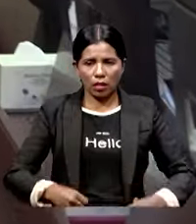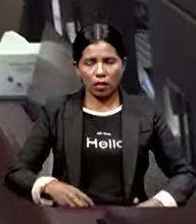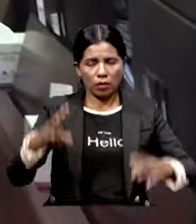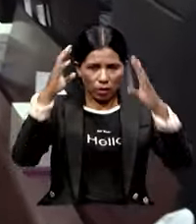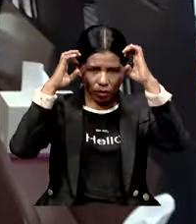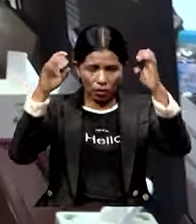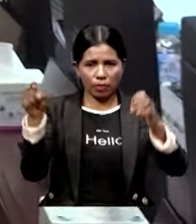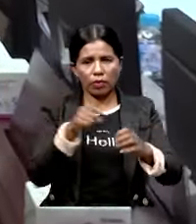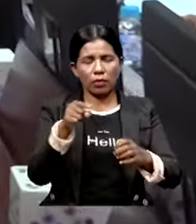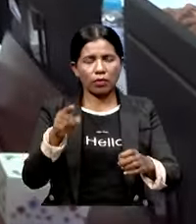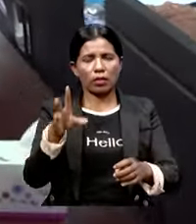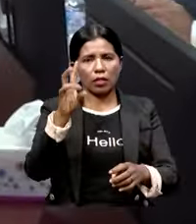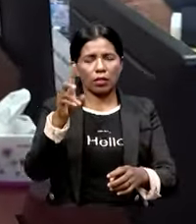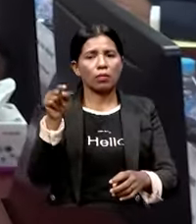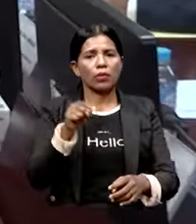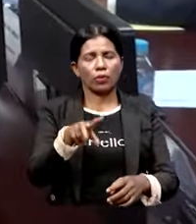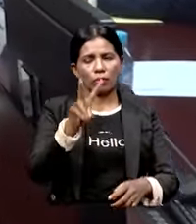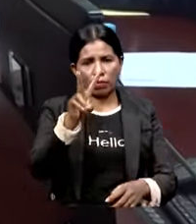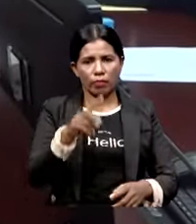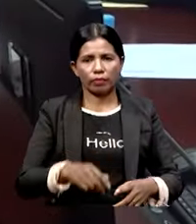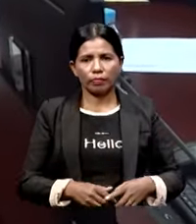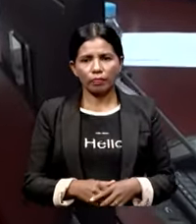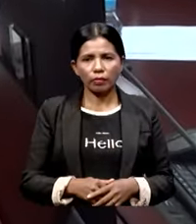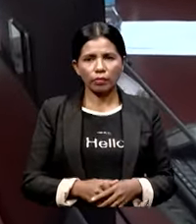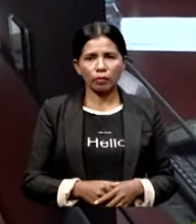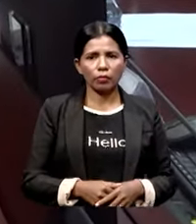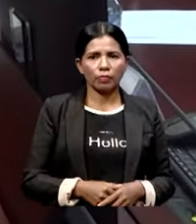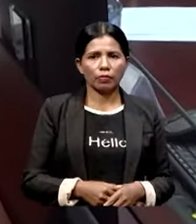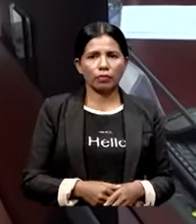educação, porcento, rito ponto rua. Romaldo Neves, Agostinho da Costa, GMN.